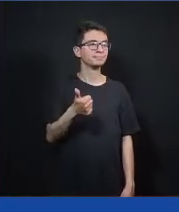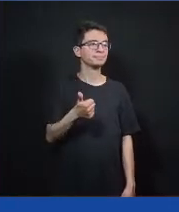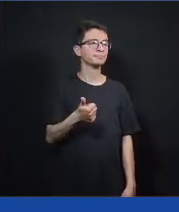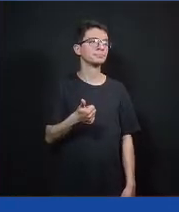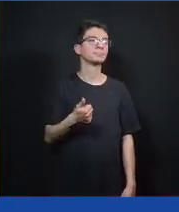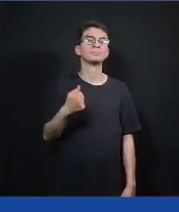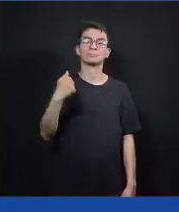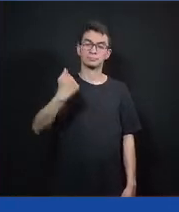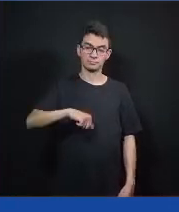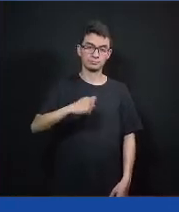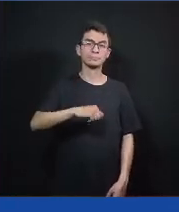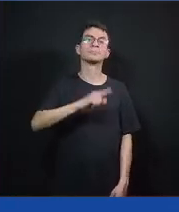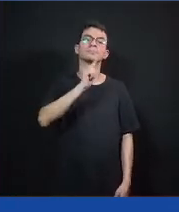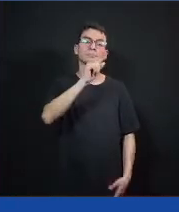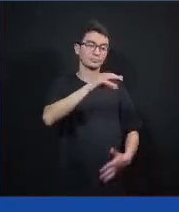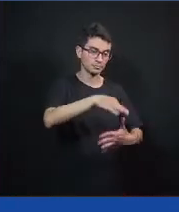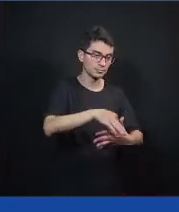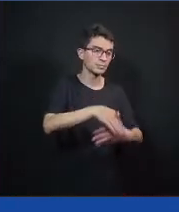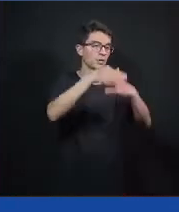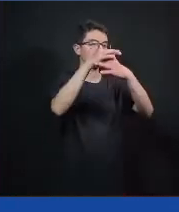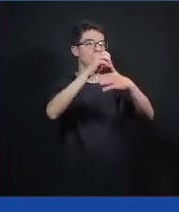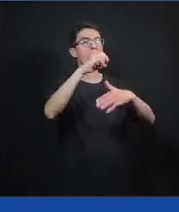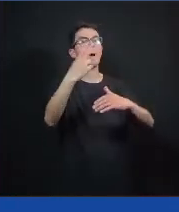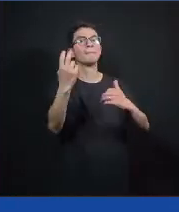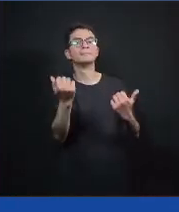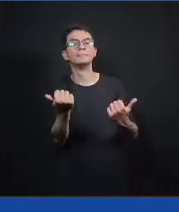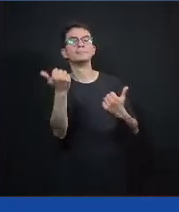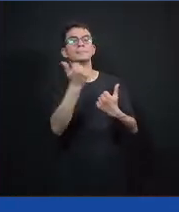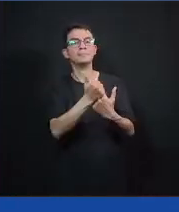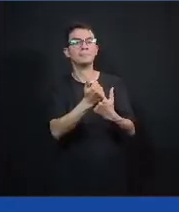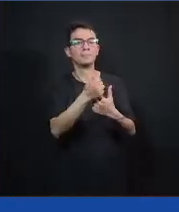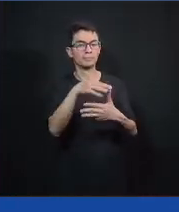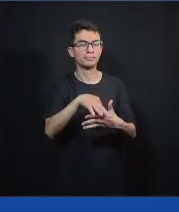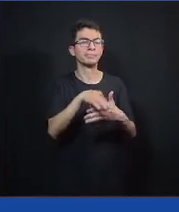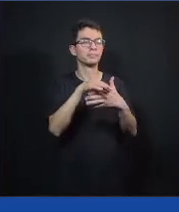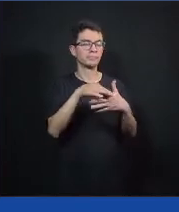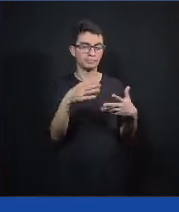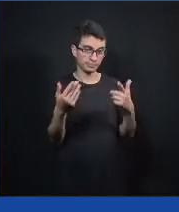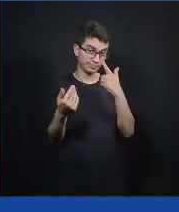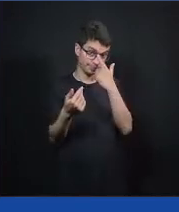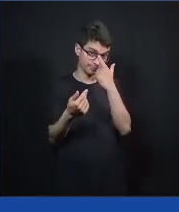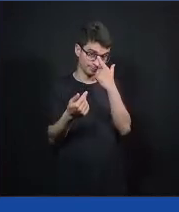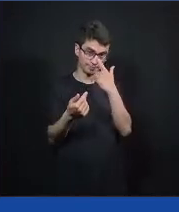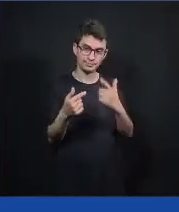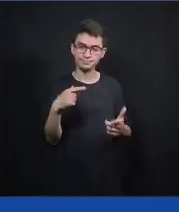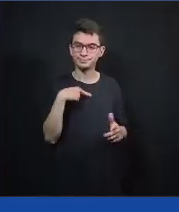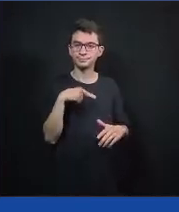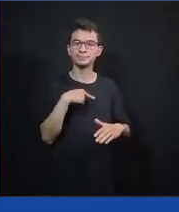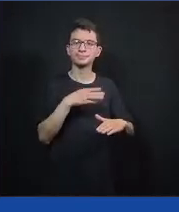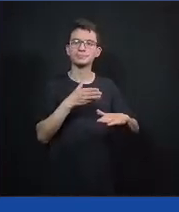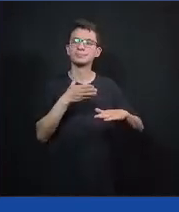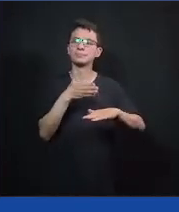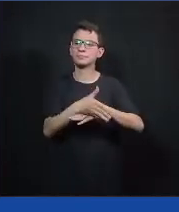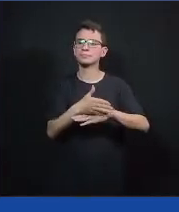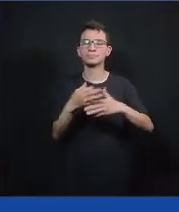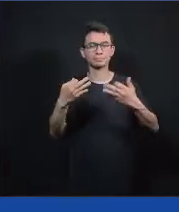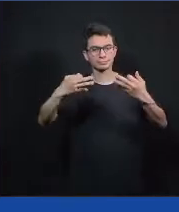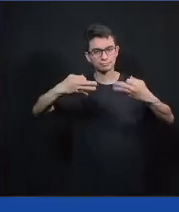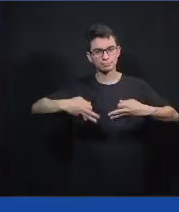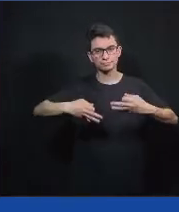ser líder ou vice-líder. Normalmente, o parlamentar individual consegue ter uma atuação mais efetiva no âmbito das